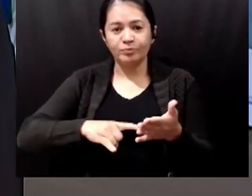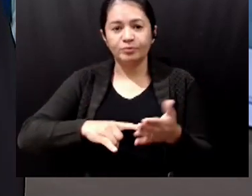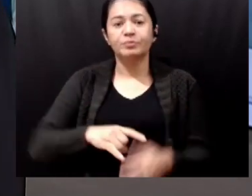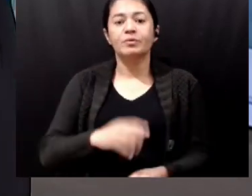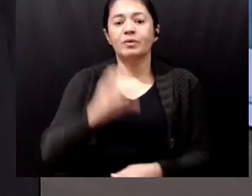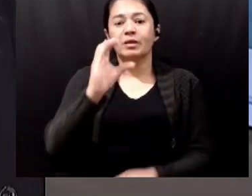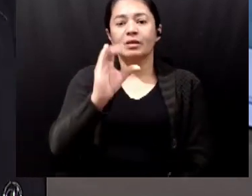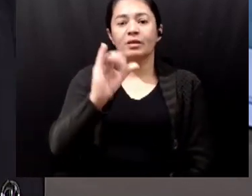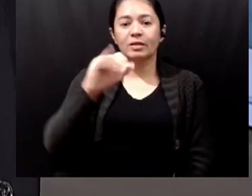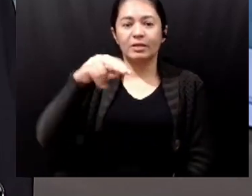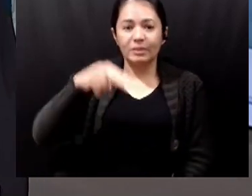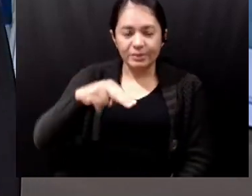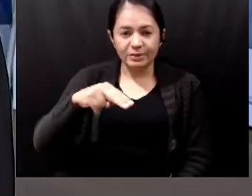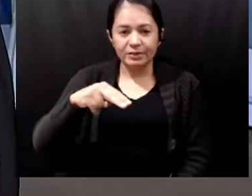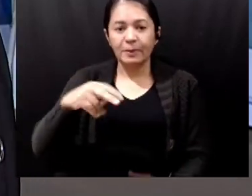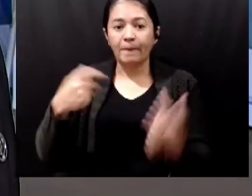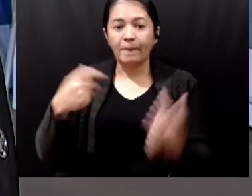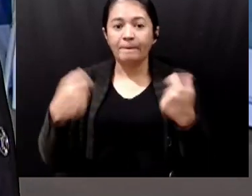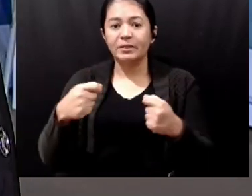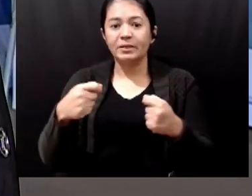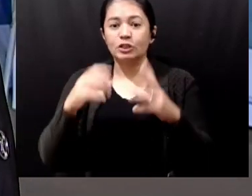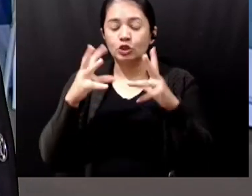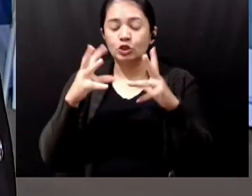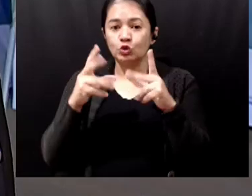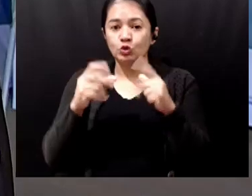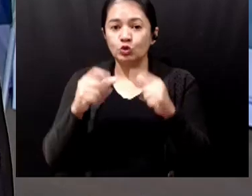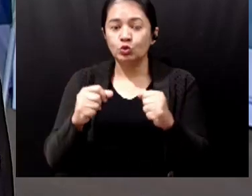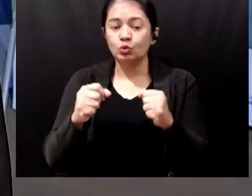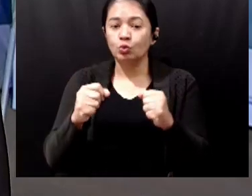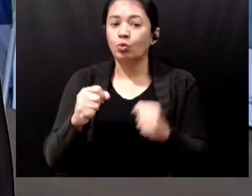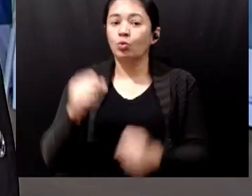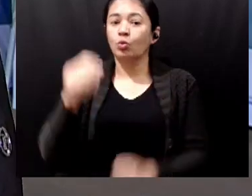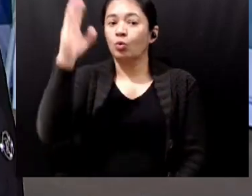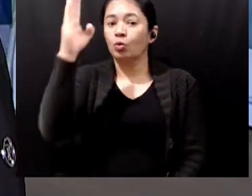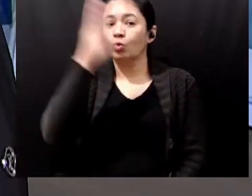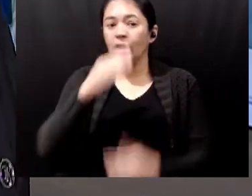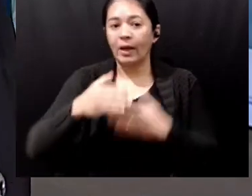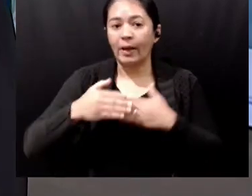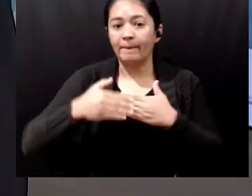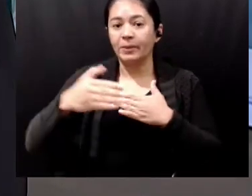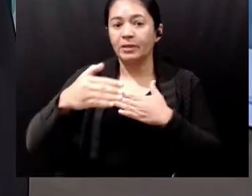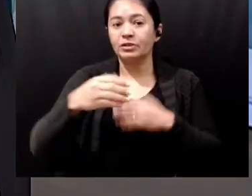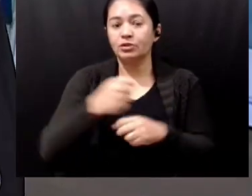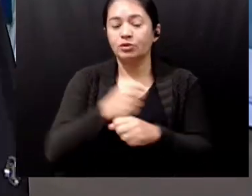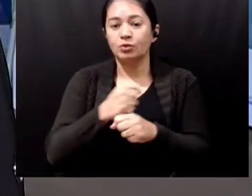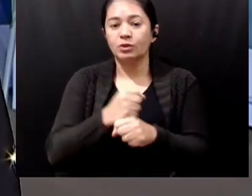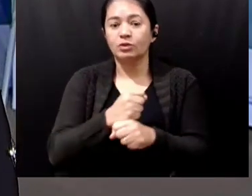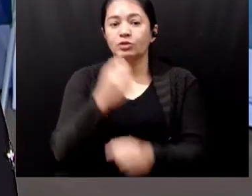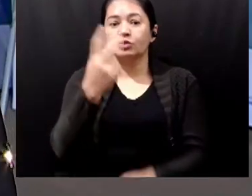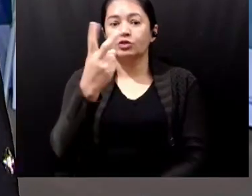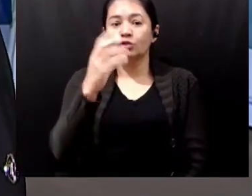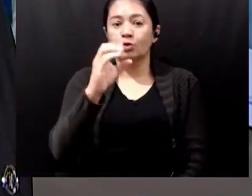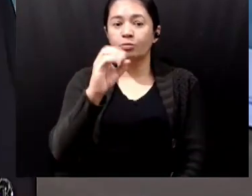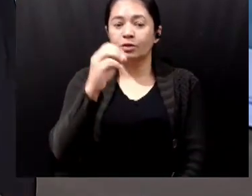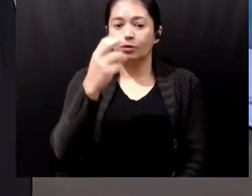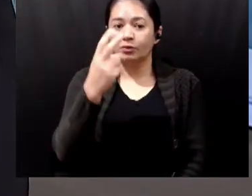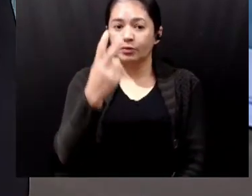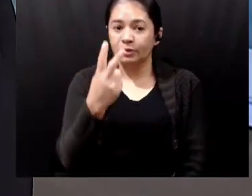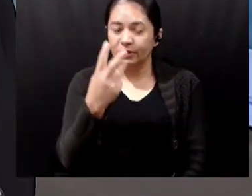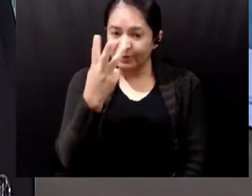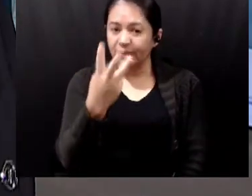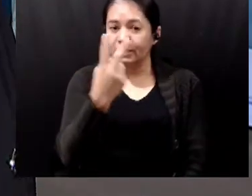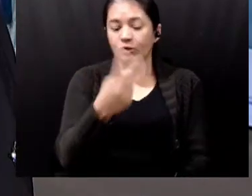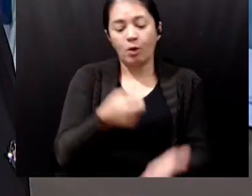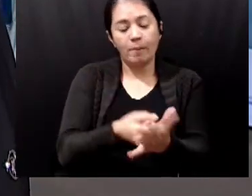deve estar com todos os brasileiros a partir de 2032. Então vai ser a partir de 2032 obrigatório. A